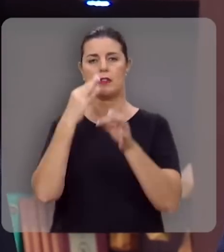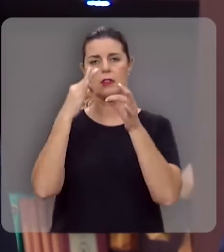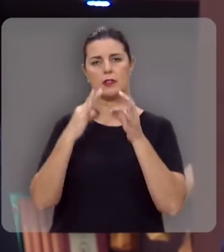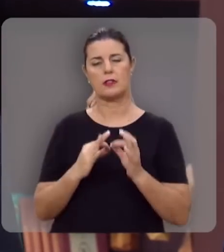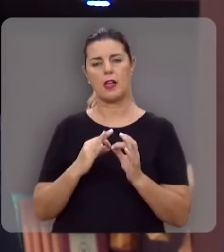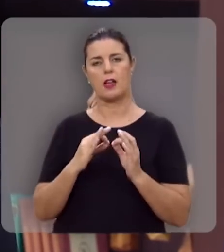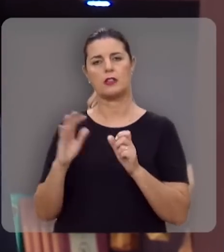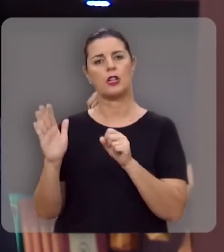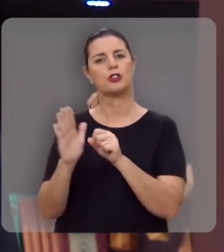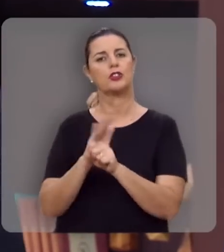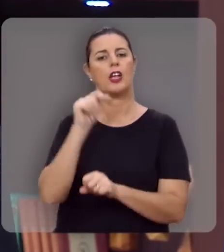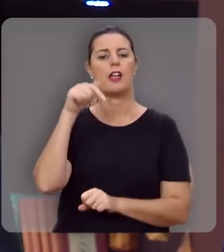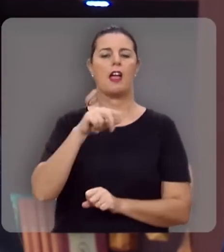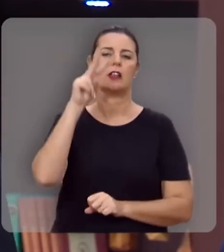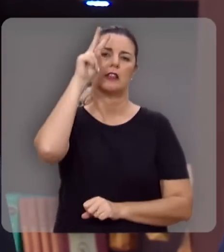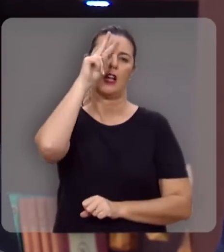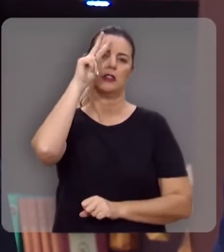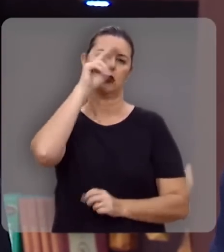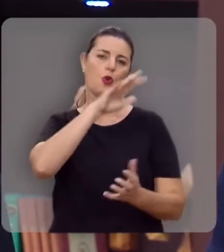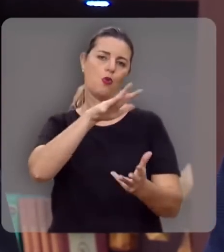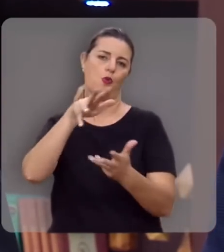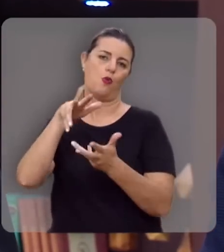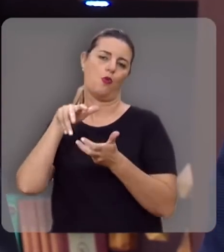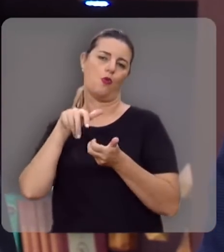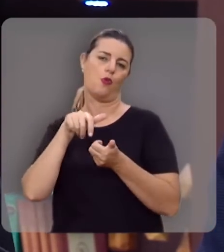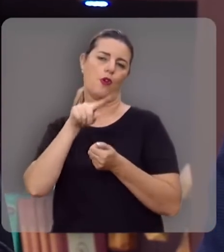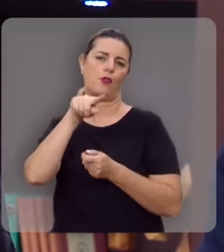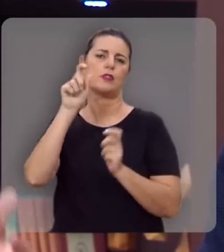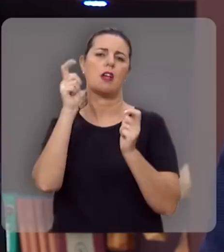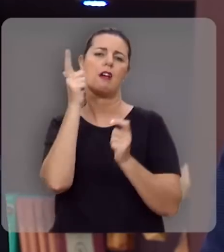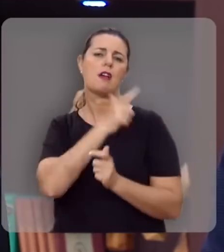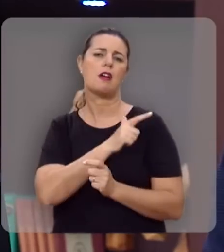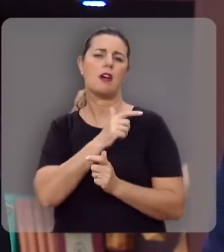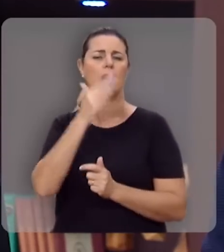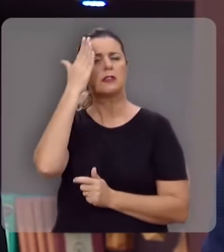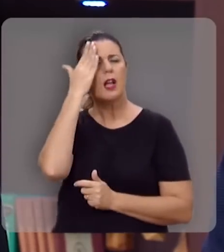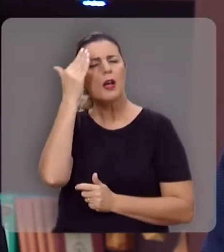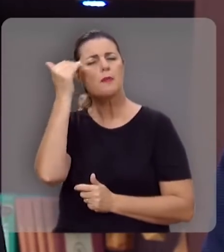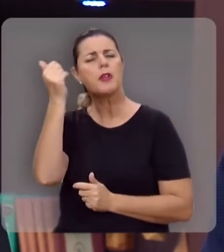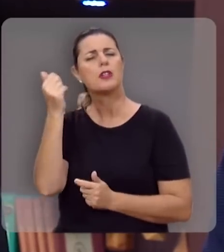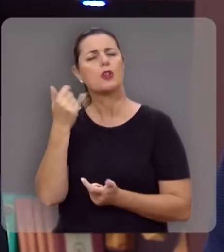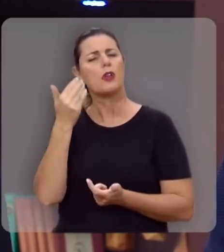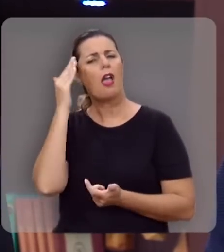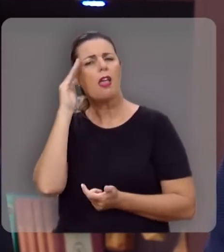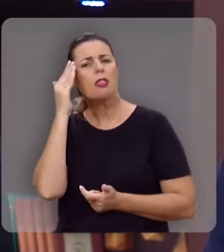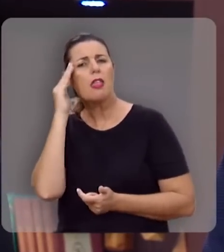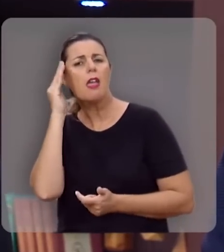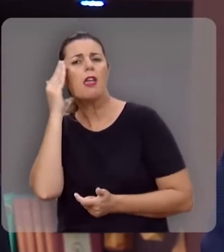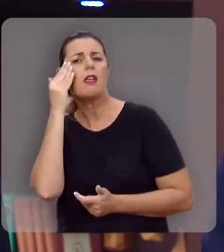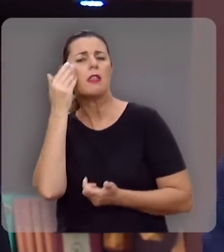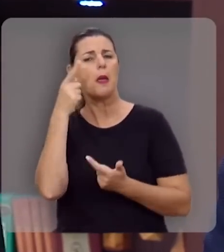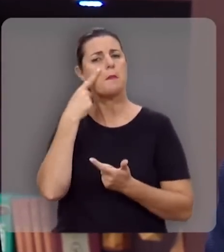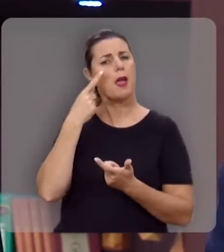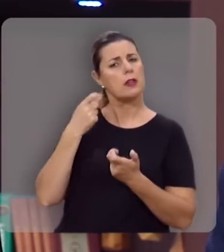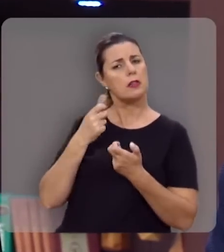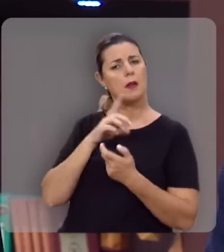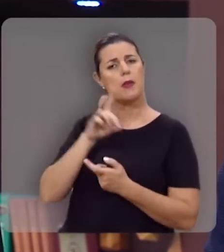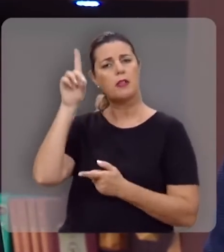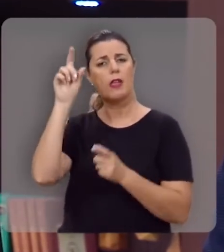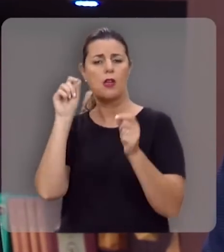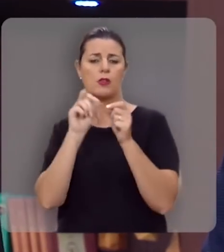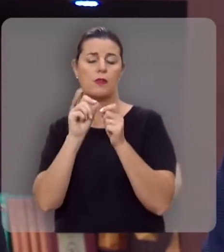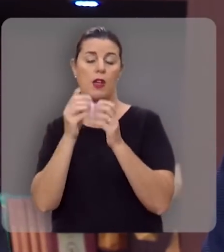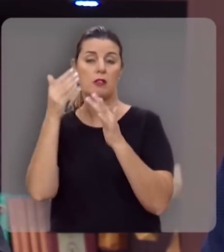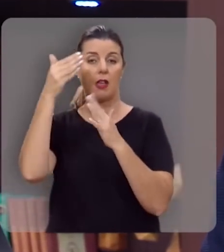vida de forma plena aqui na história, que você possa ganhar a sensibilidade, sabedoria, discernimento, percebendo aquilo que Deus